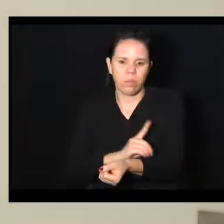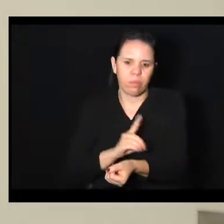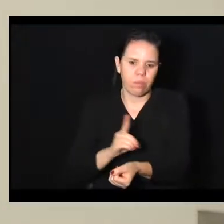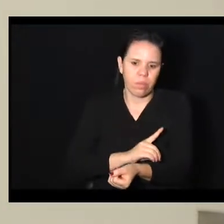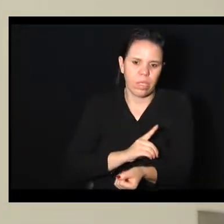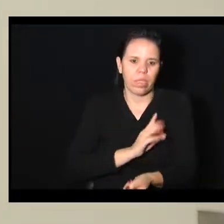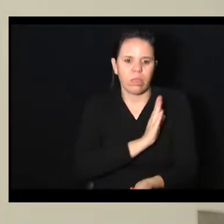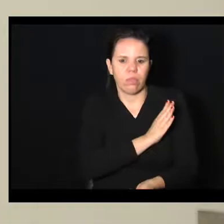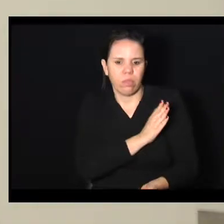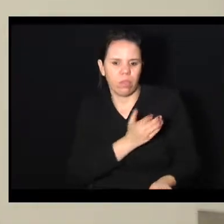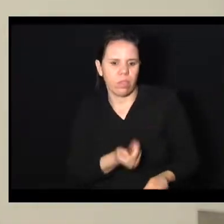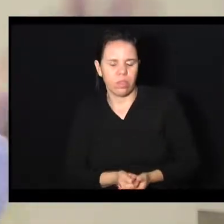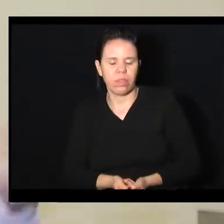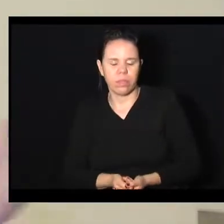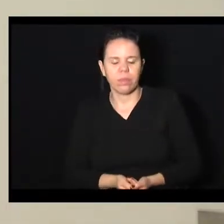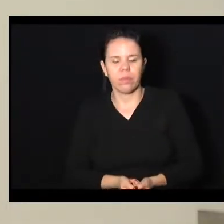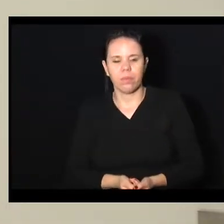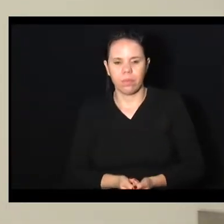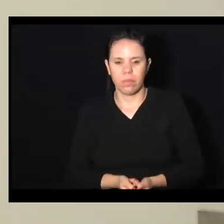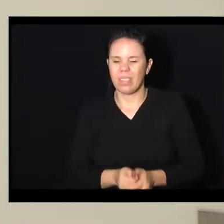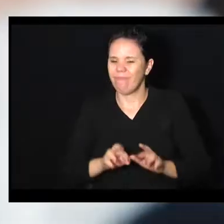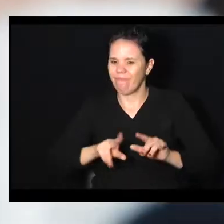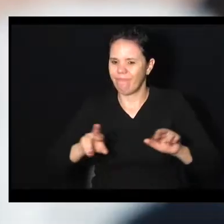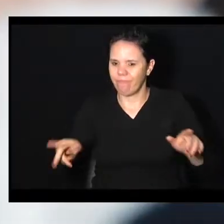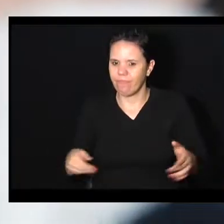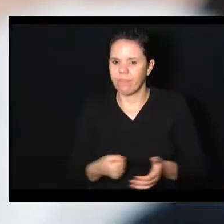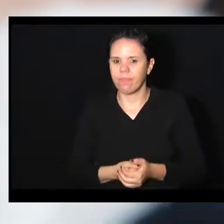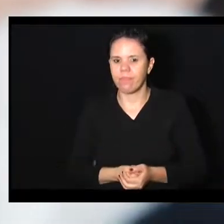cardiovasculares. Então são inúmeras.